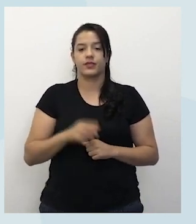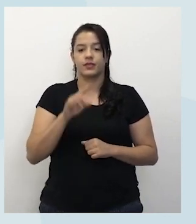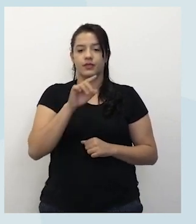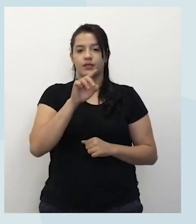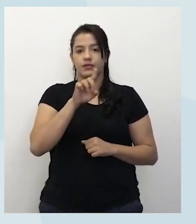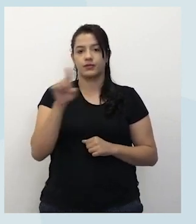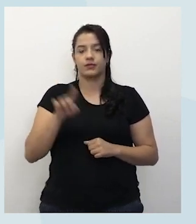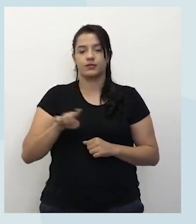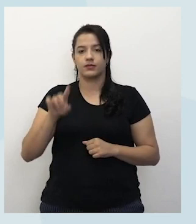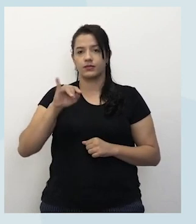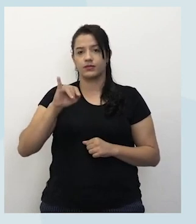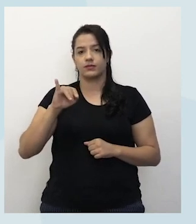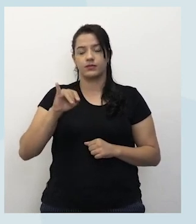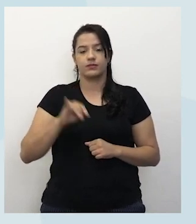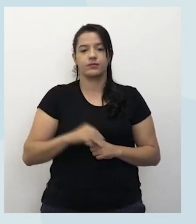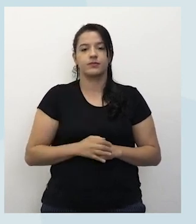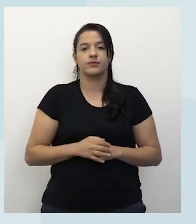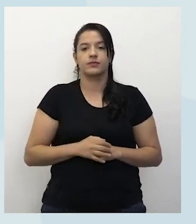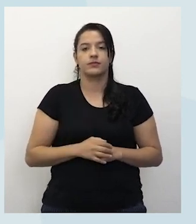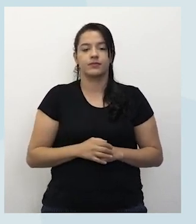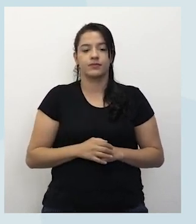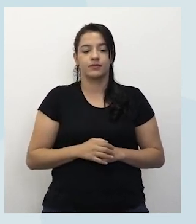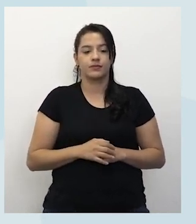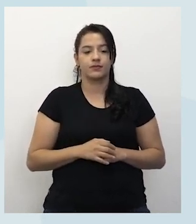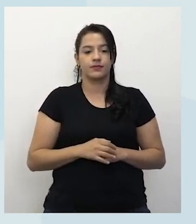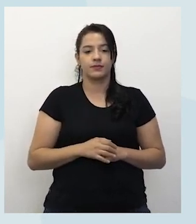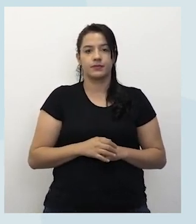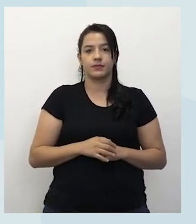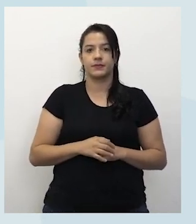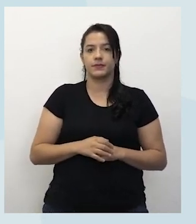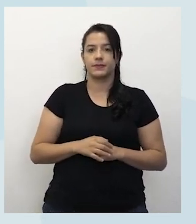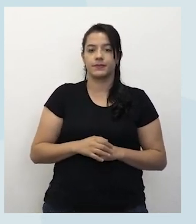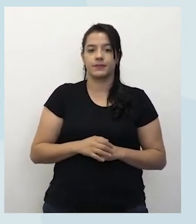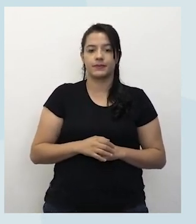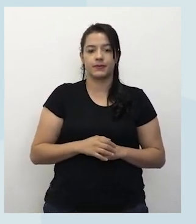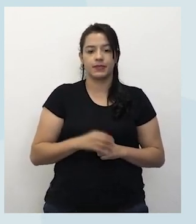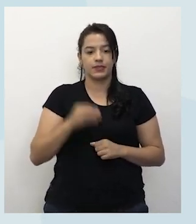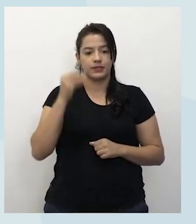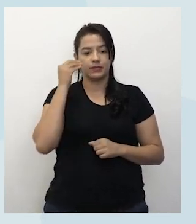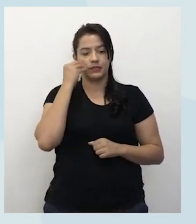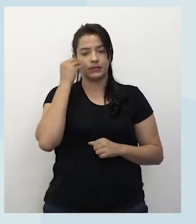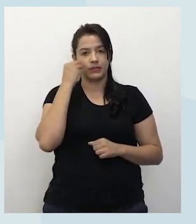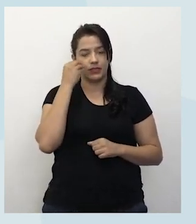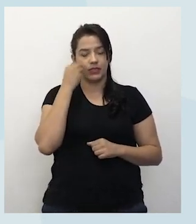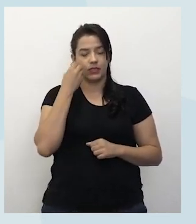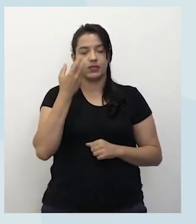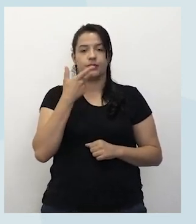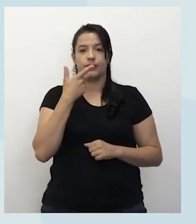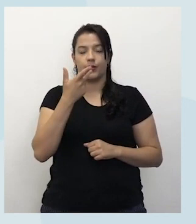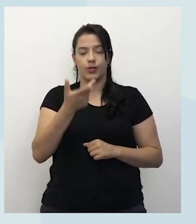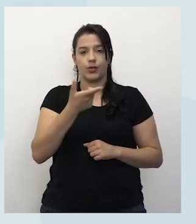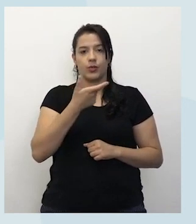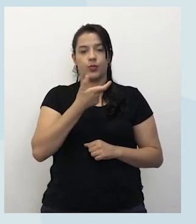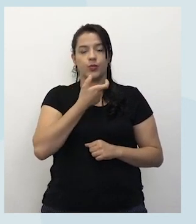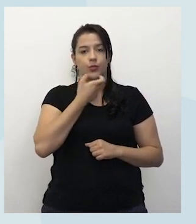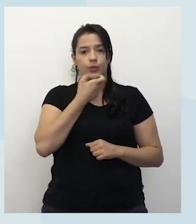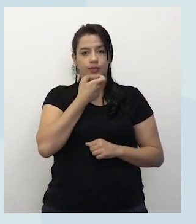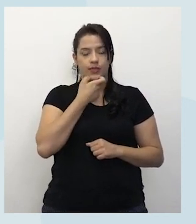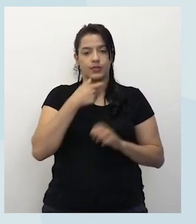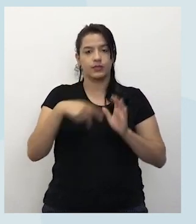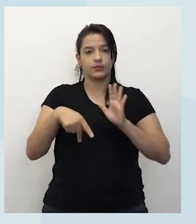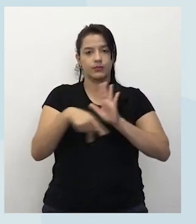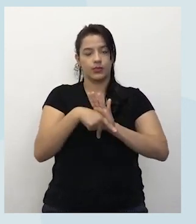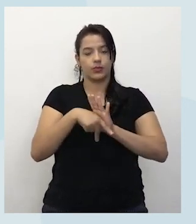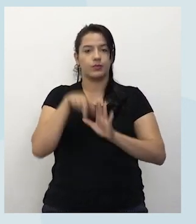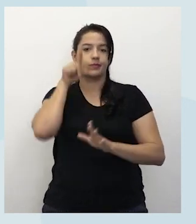falei Z. Por quê? Porque aí eu e o João, a gente tenta falar um inglês aí americano, né? Então, americano, a gente fala Z e no inglês